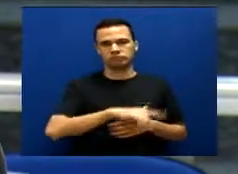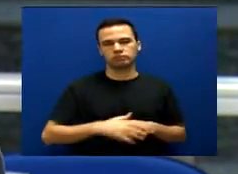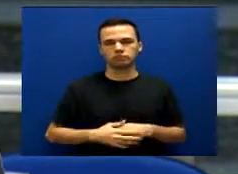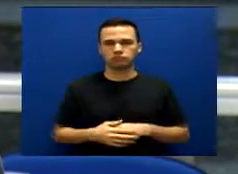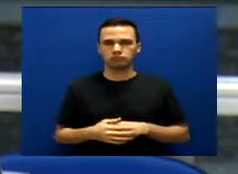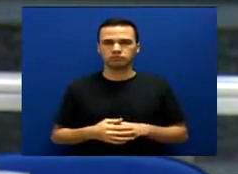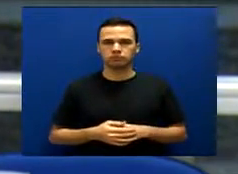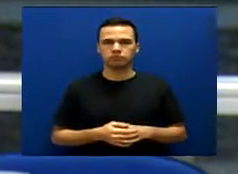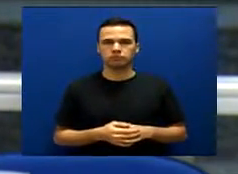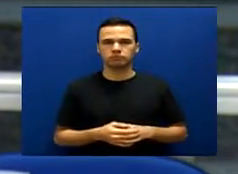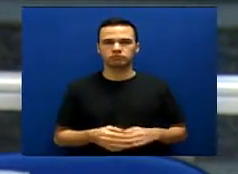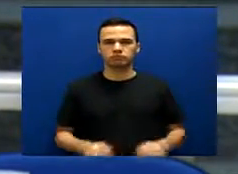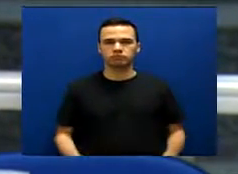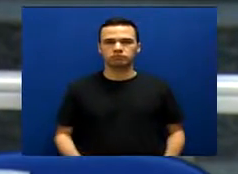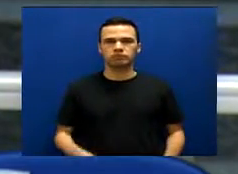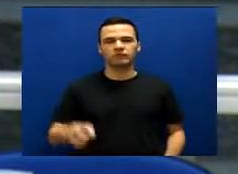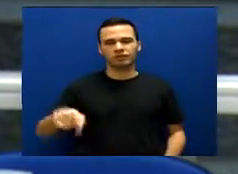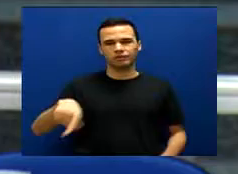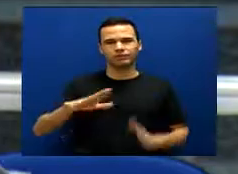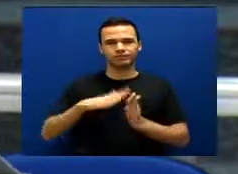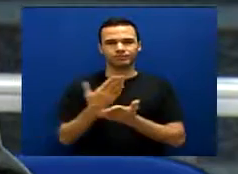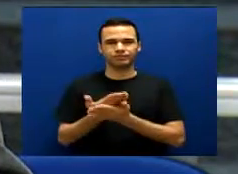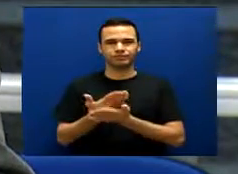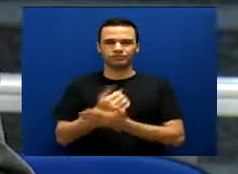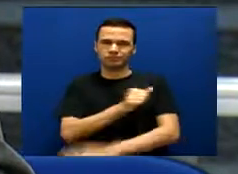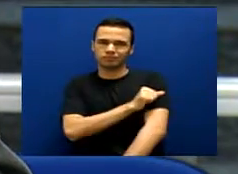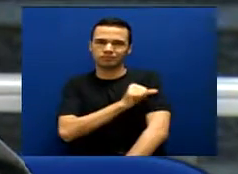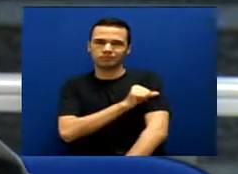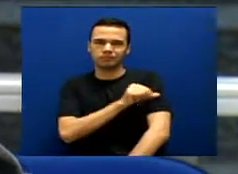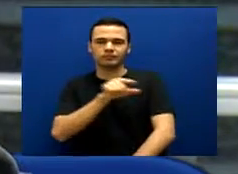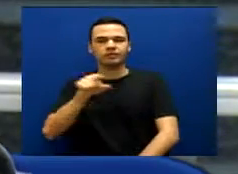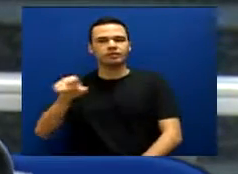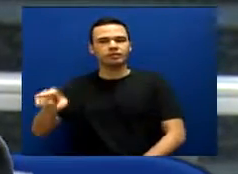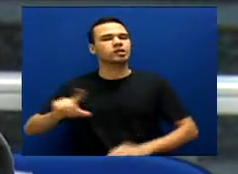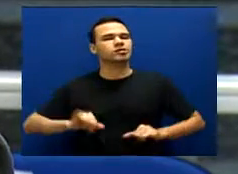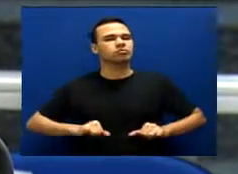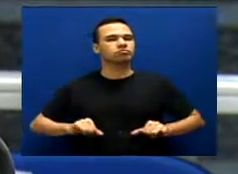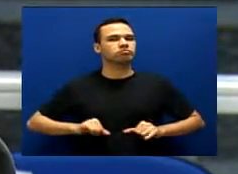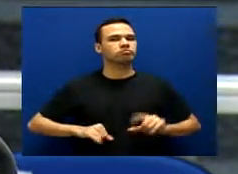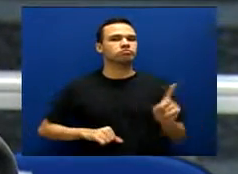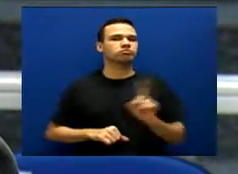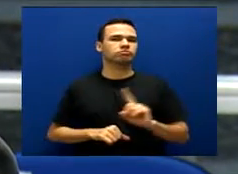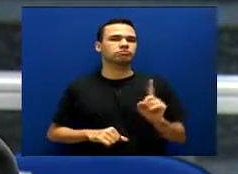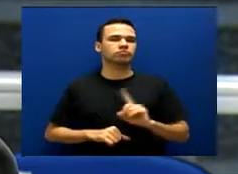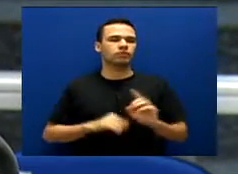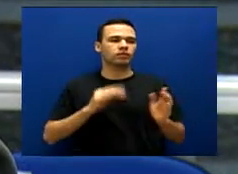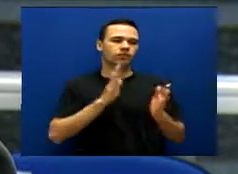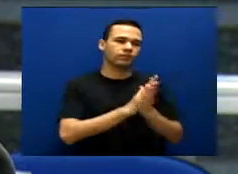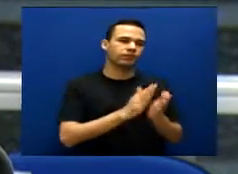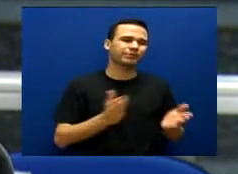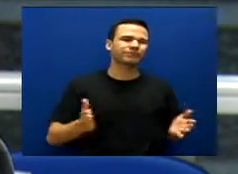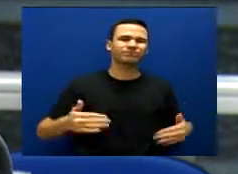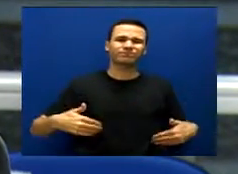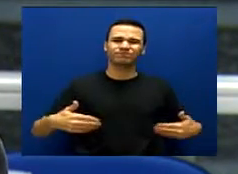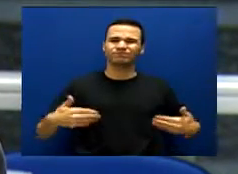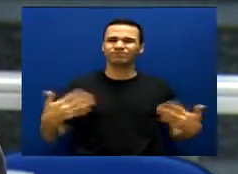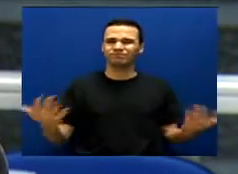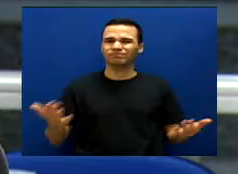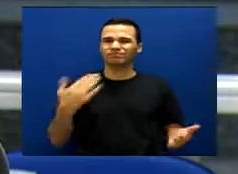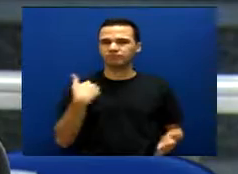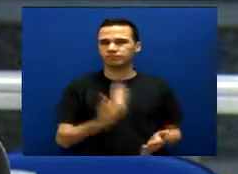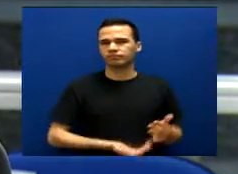e nossos alunos não venham em paz, não venham mais a se frustrarem